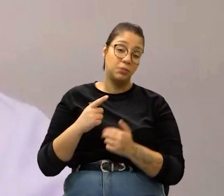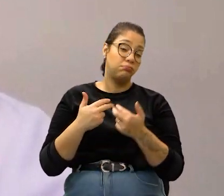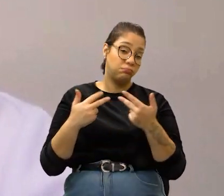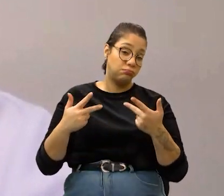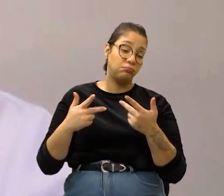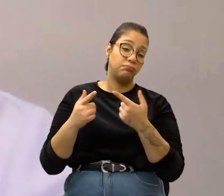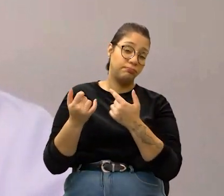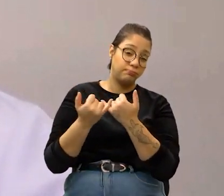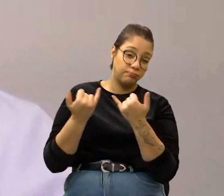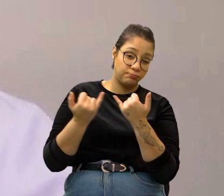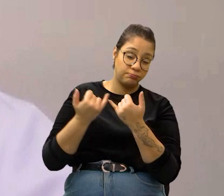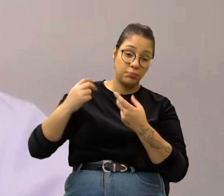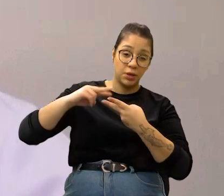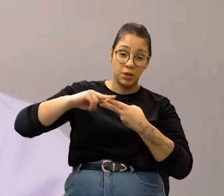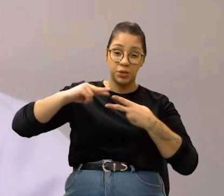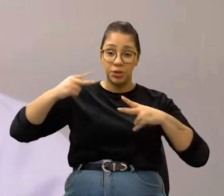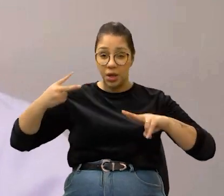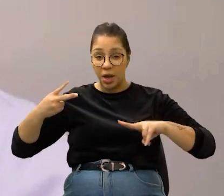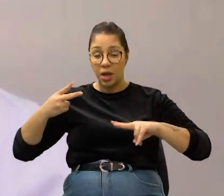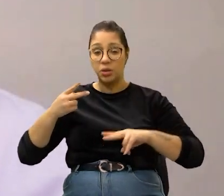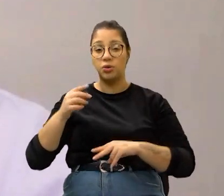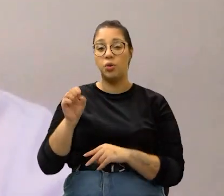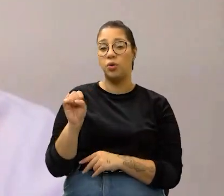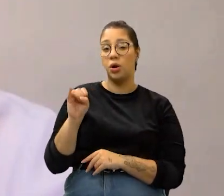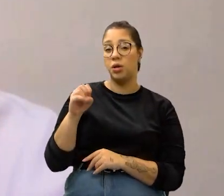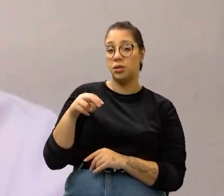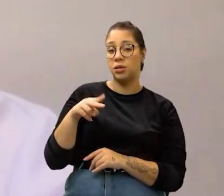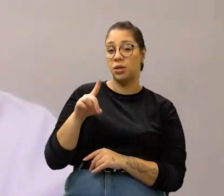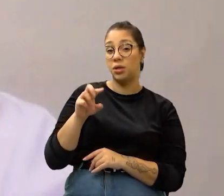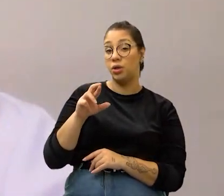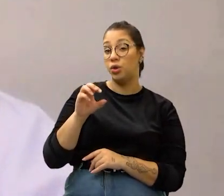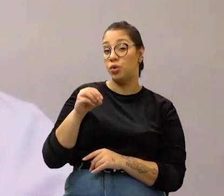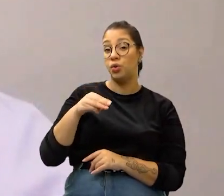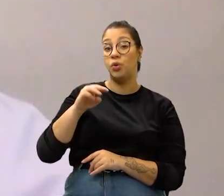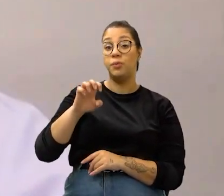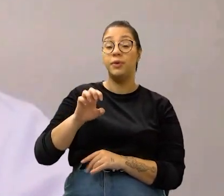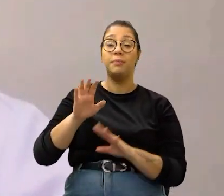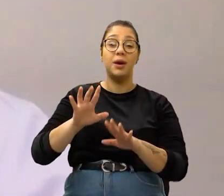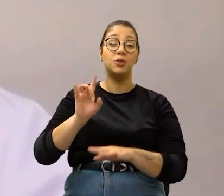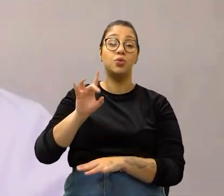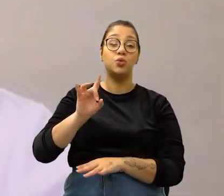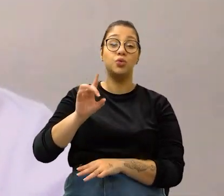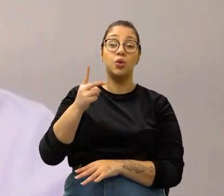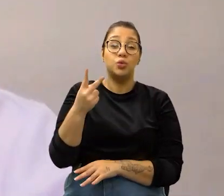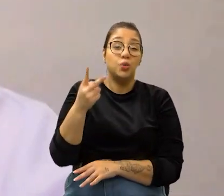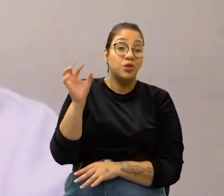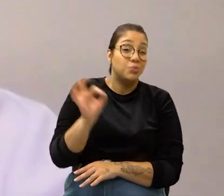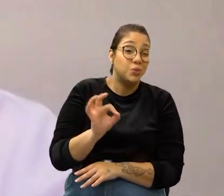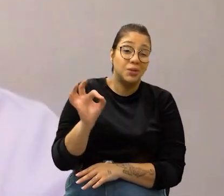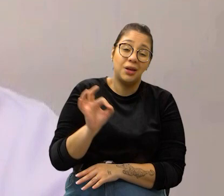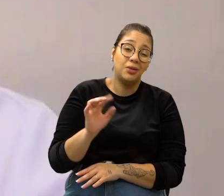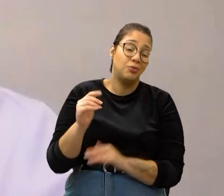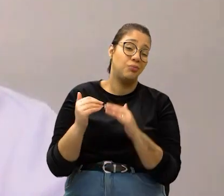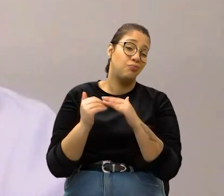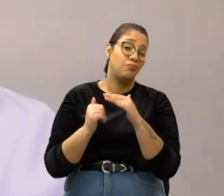fatores genéticos, algumas síndromes, mas respondem a 2%, muito